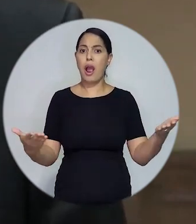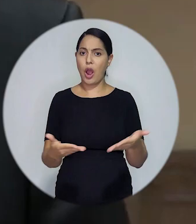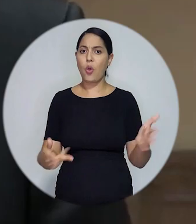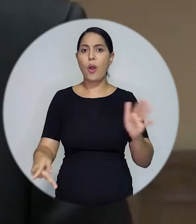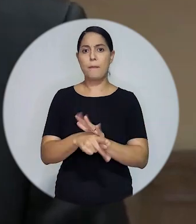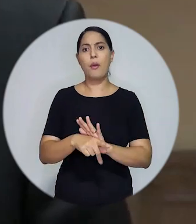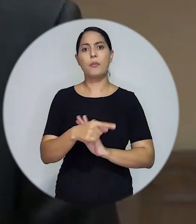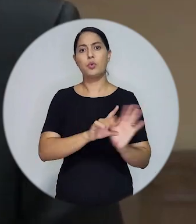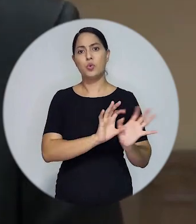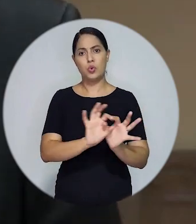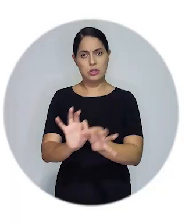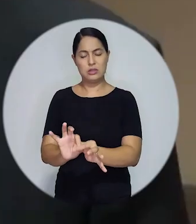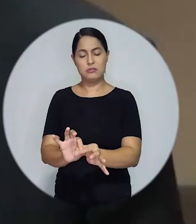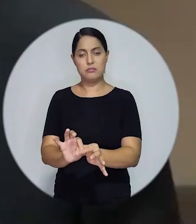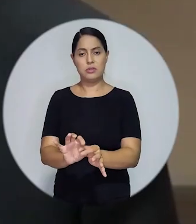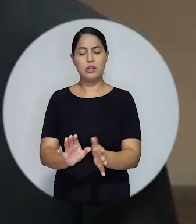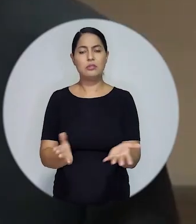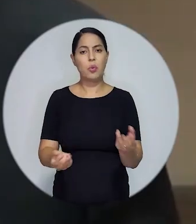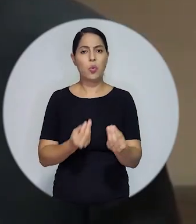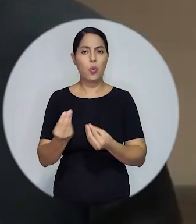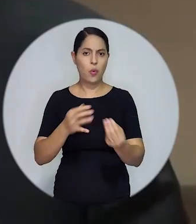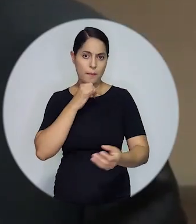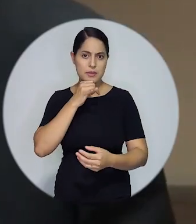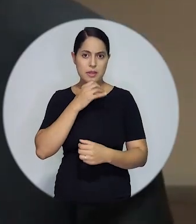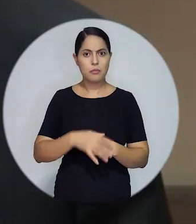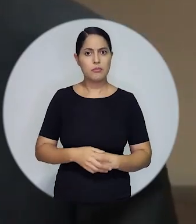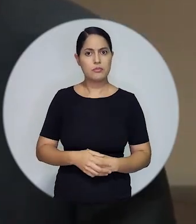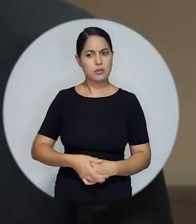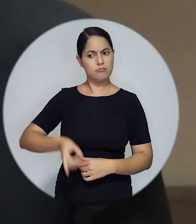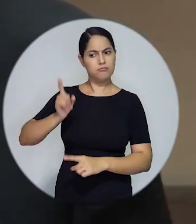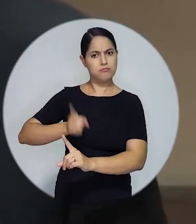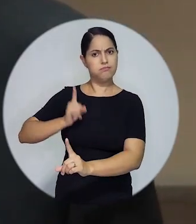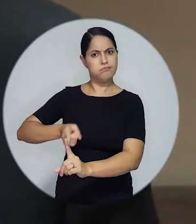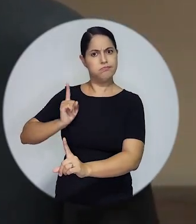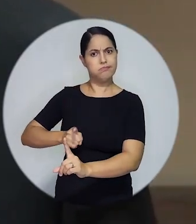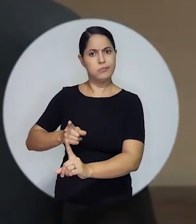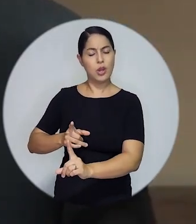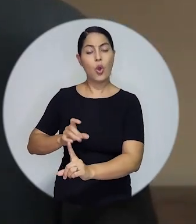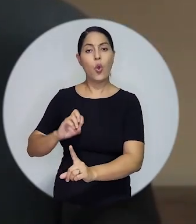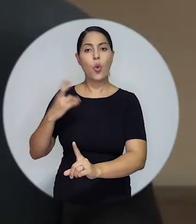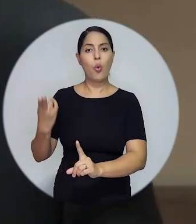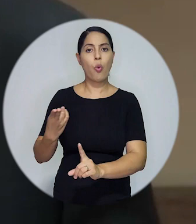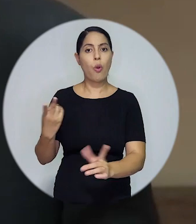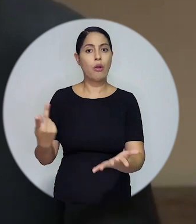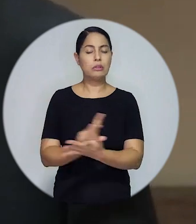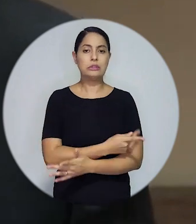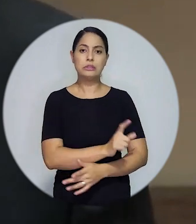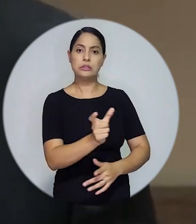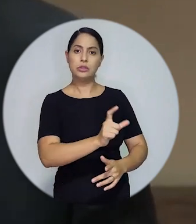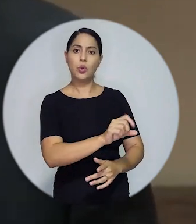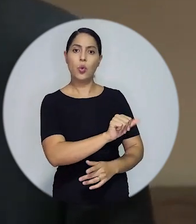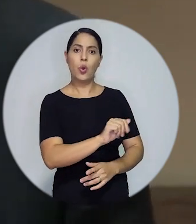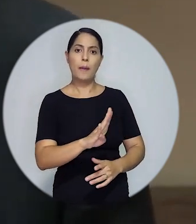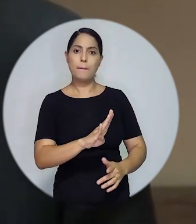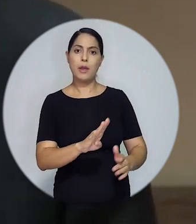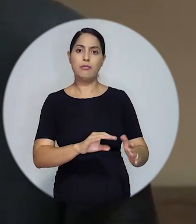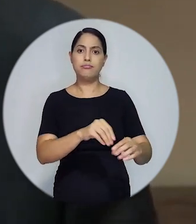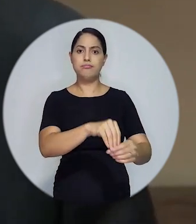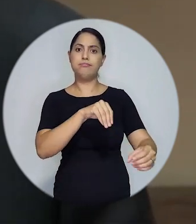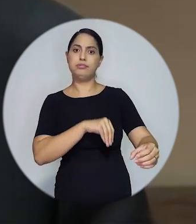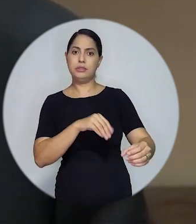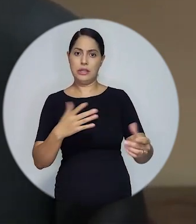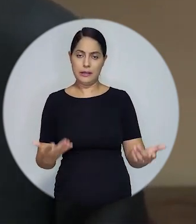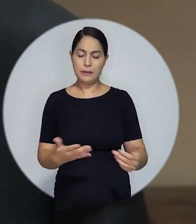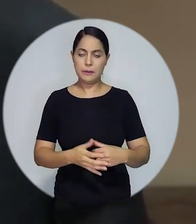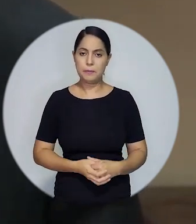punidos agora com um tipo próprio. A punição ela vai desde uma censura até a exclusão dos quadros da advocacia, a depender do